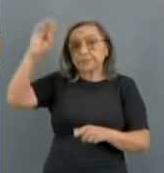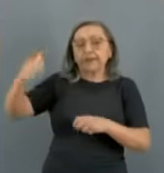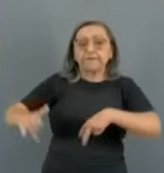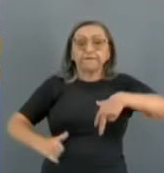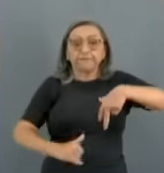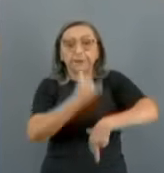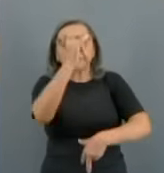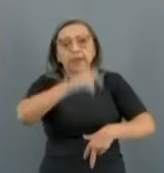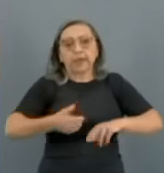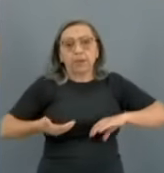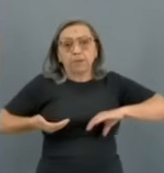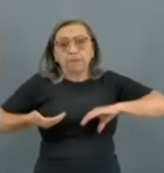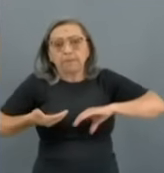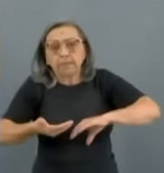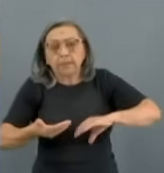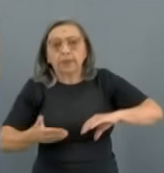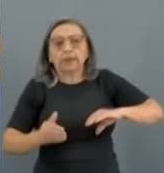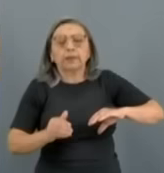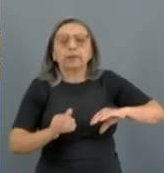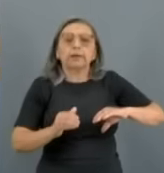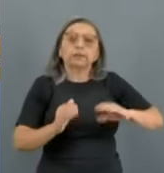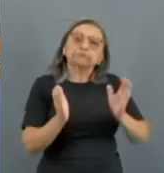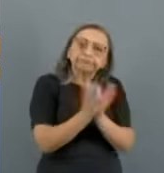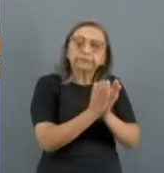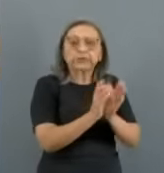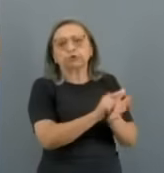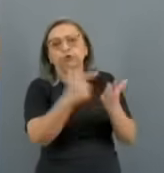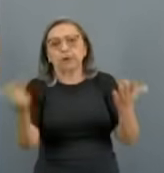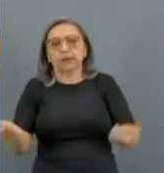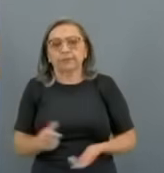e a imprensa. Isso é histórico.